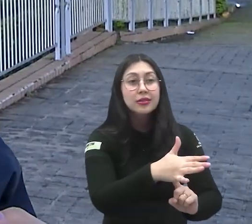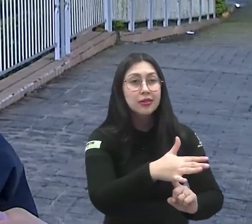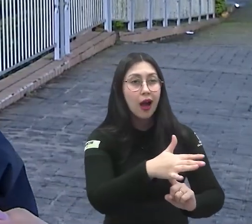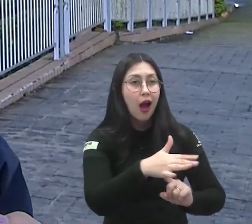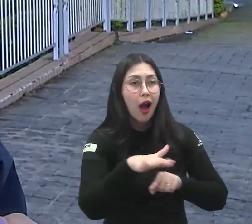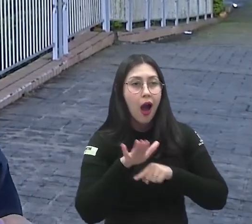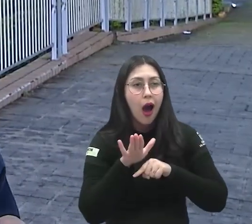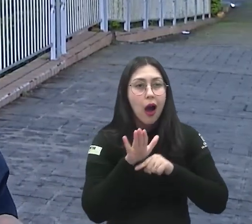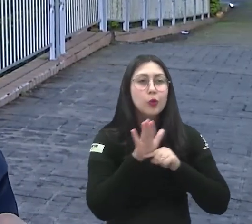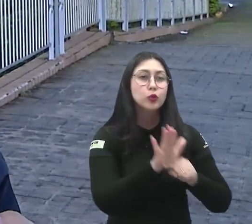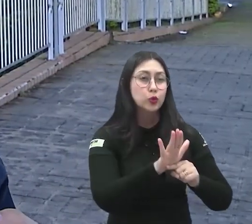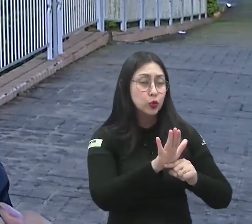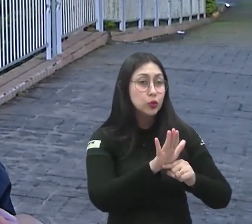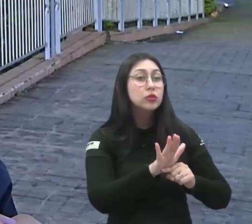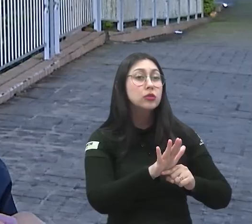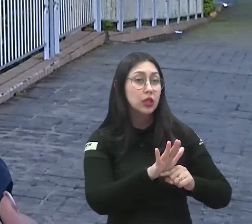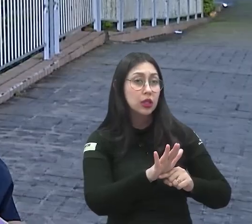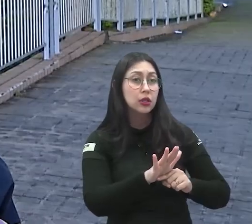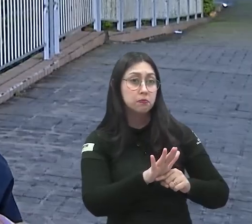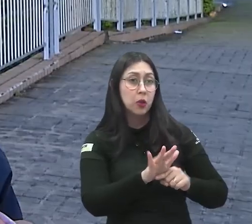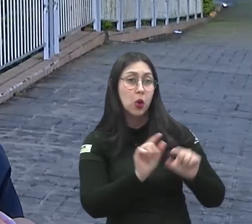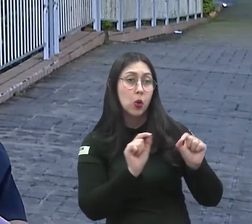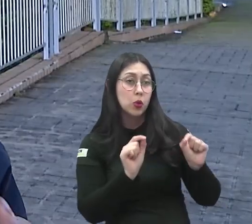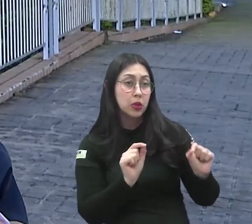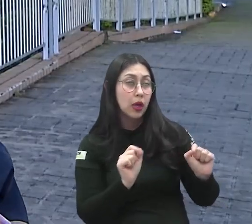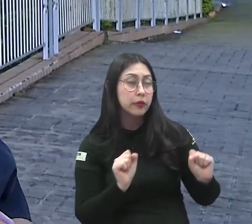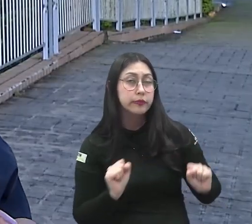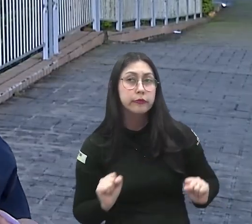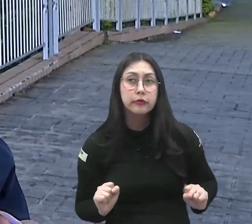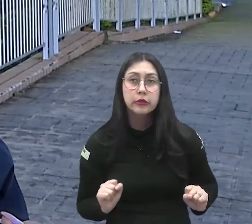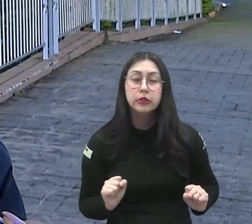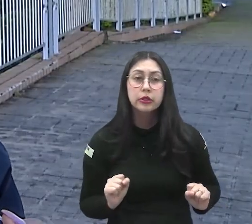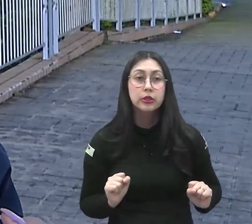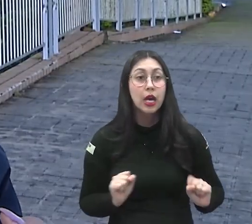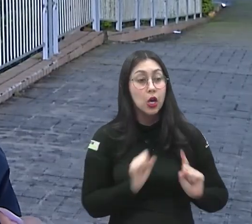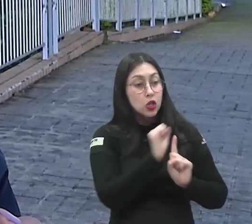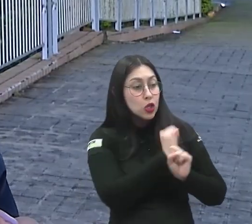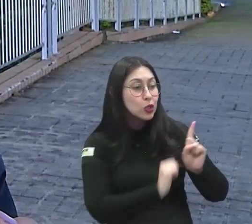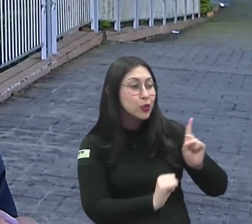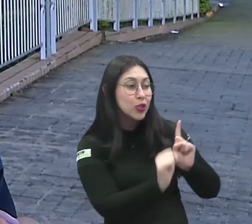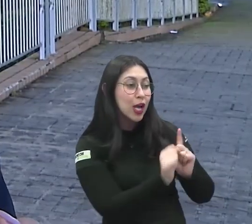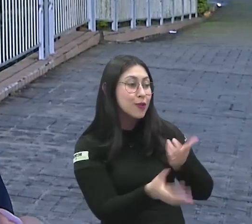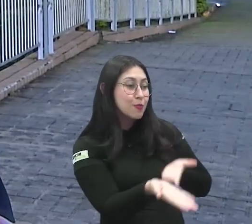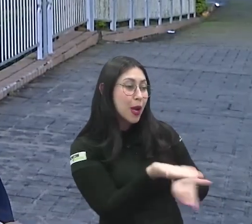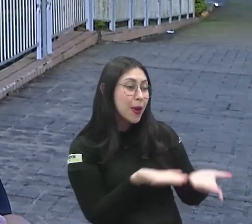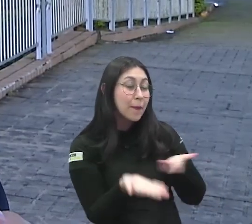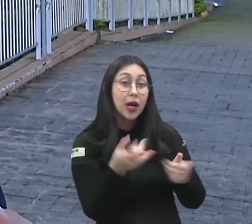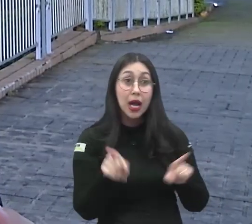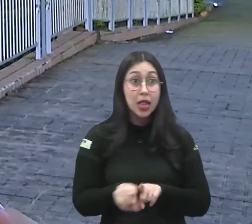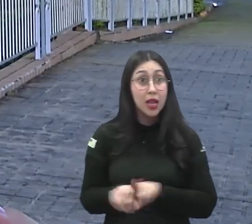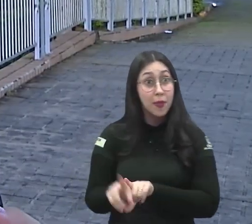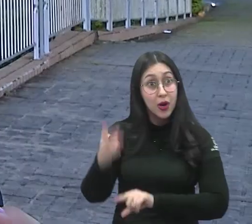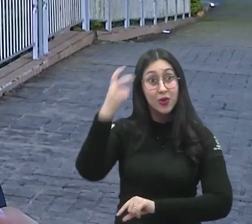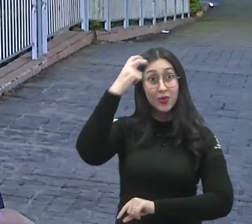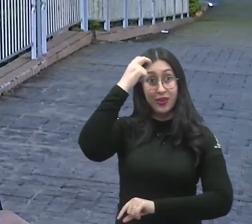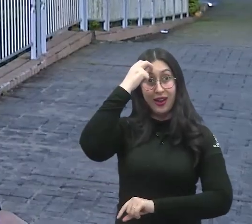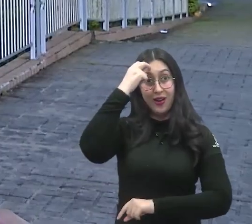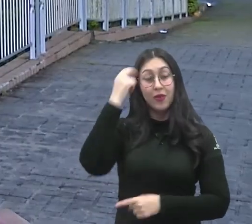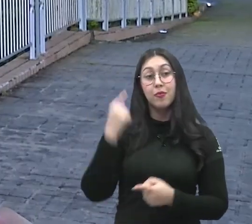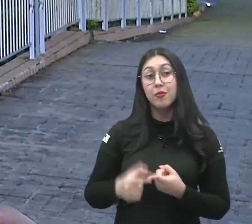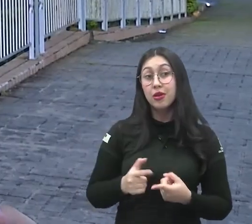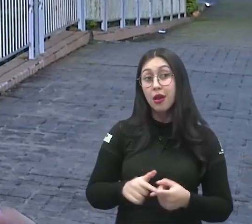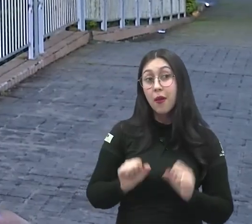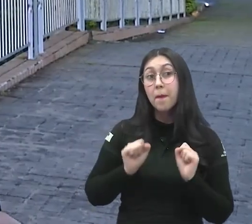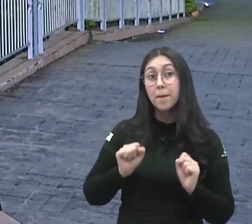uma praça traz, ele tem a categoria de ser um serviço sociocultural. Então, ele